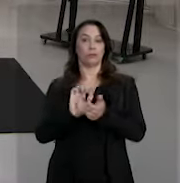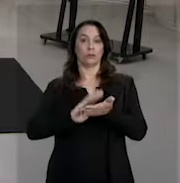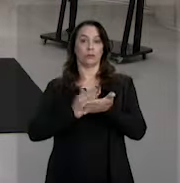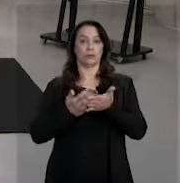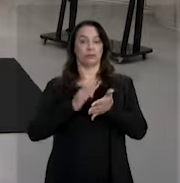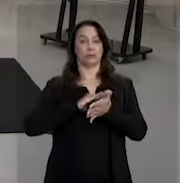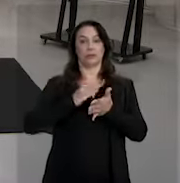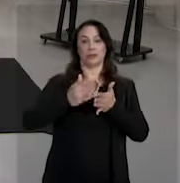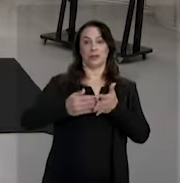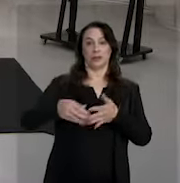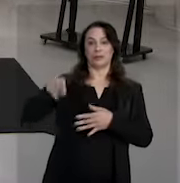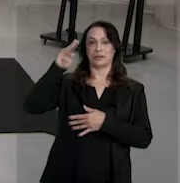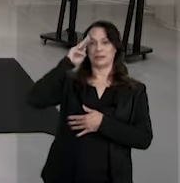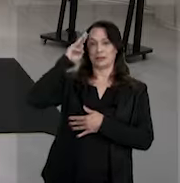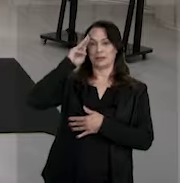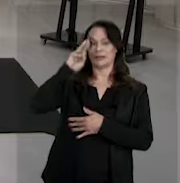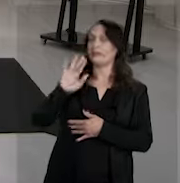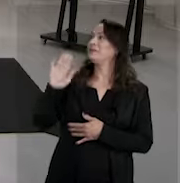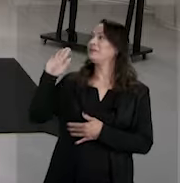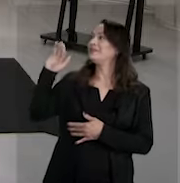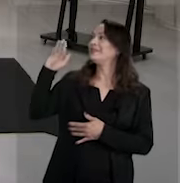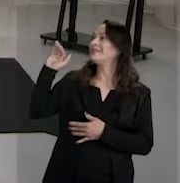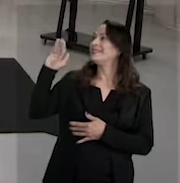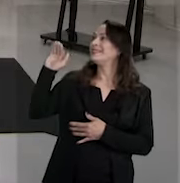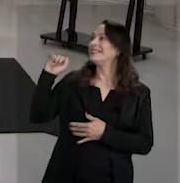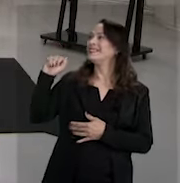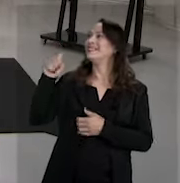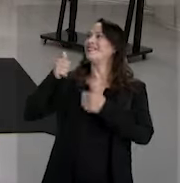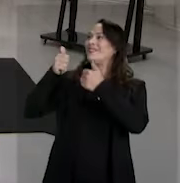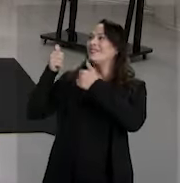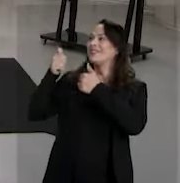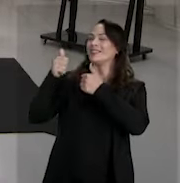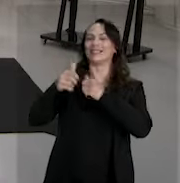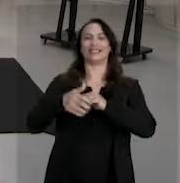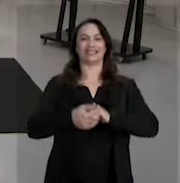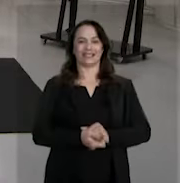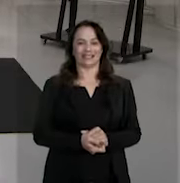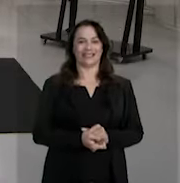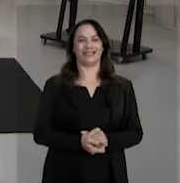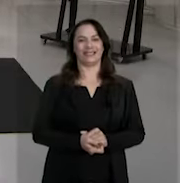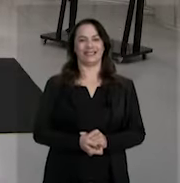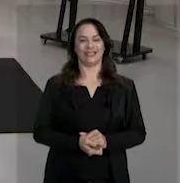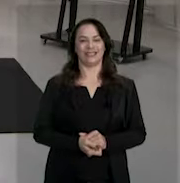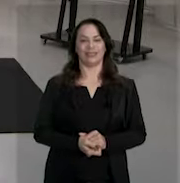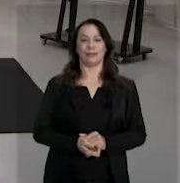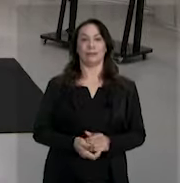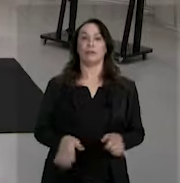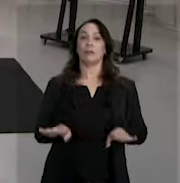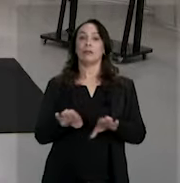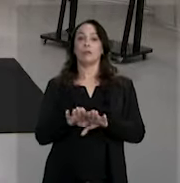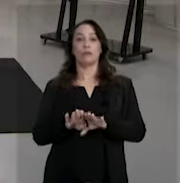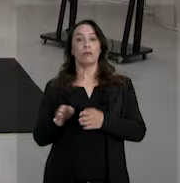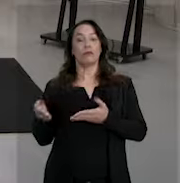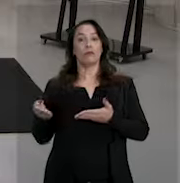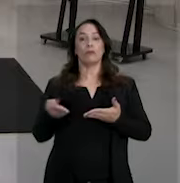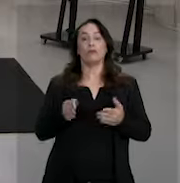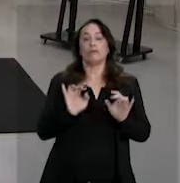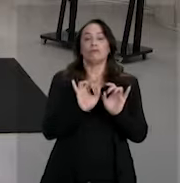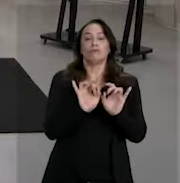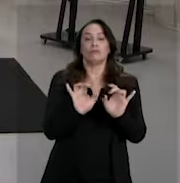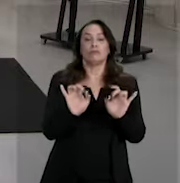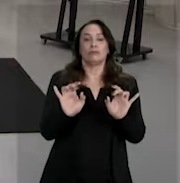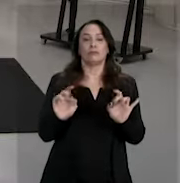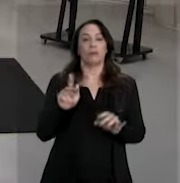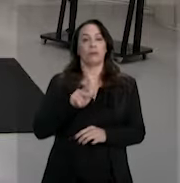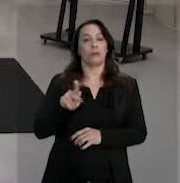comigo hoje é a Márcia. Oi, Márcia, tudo jóia? Eu também trouxe uma convidada muito especial,